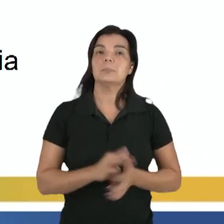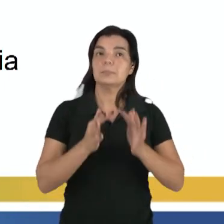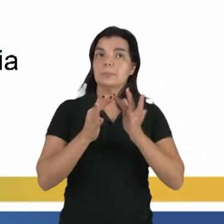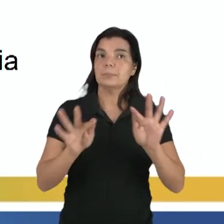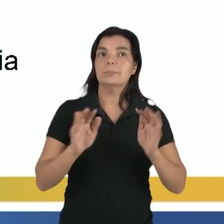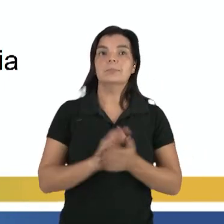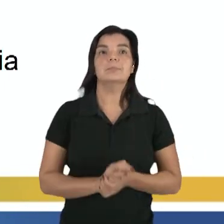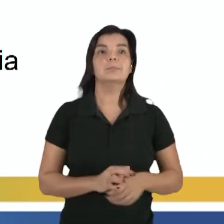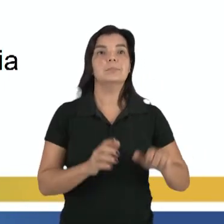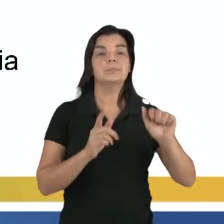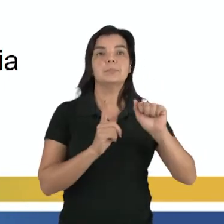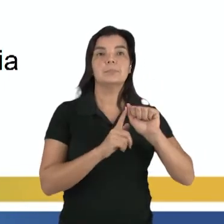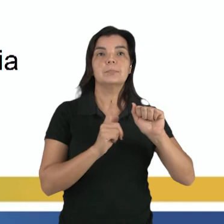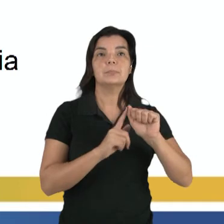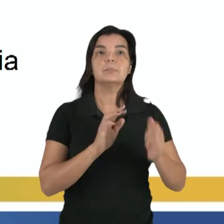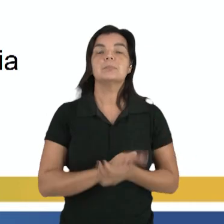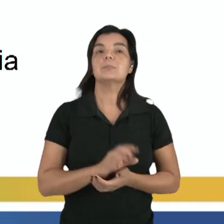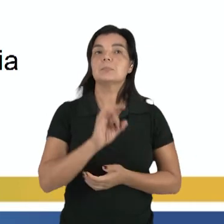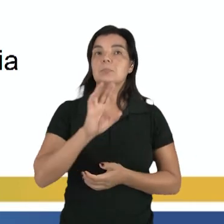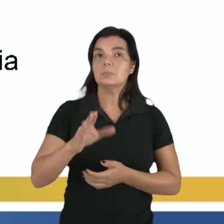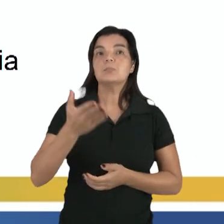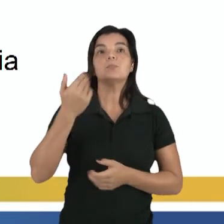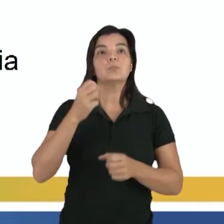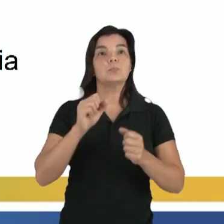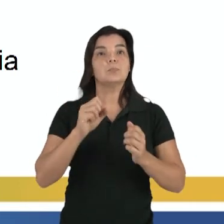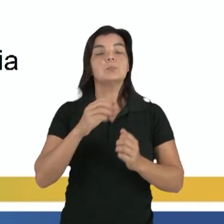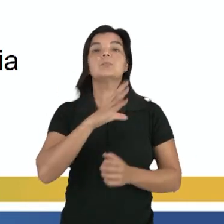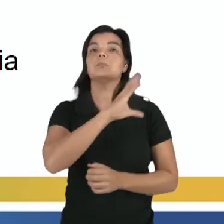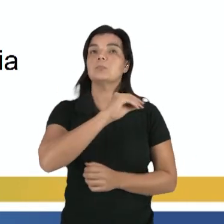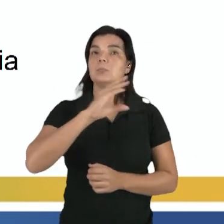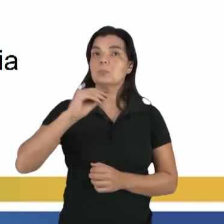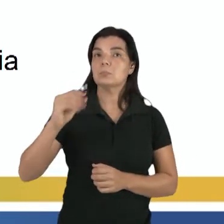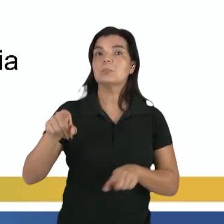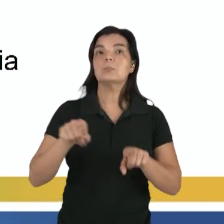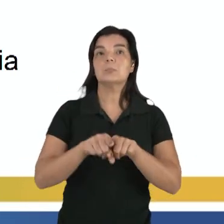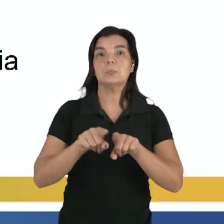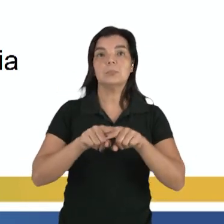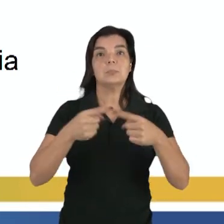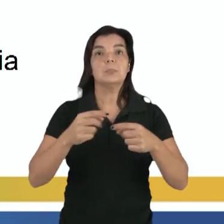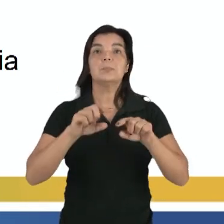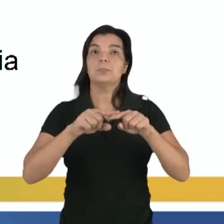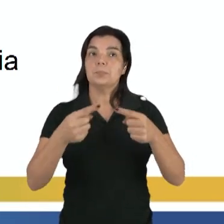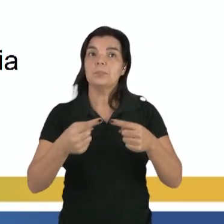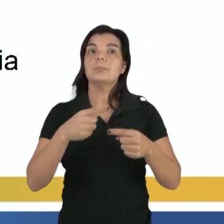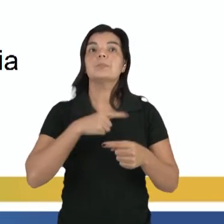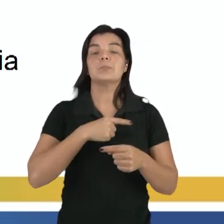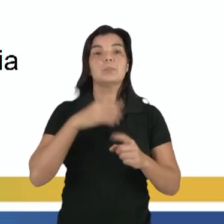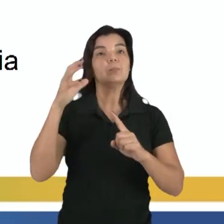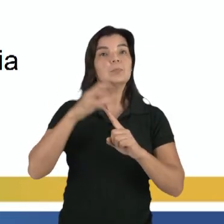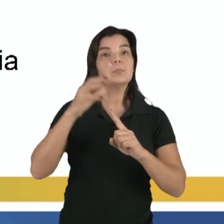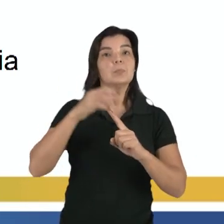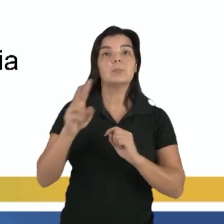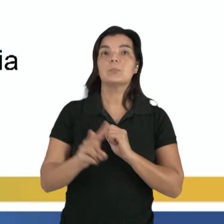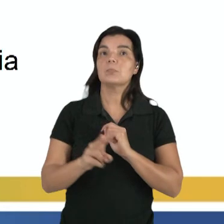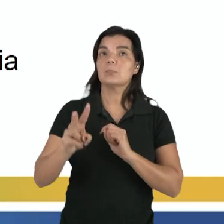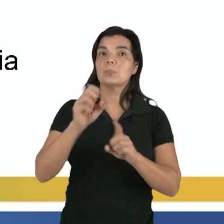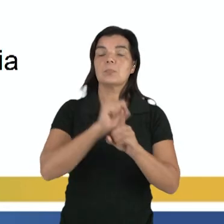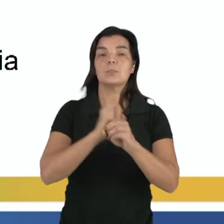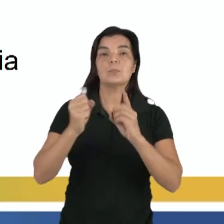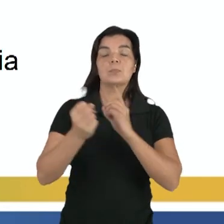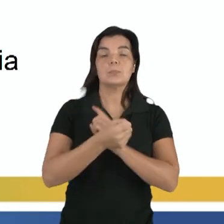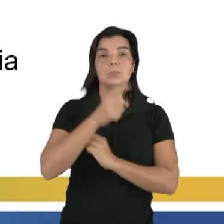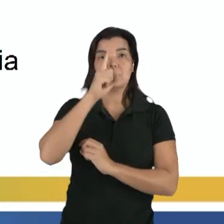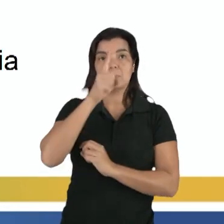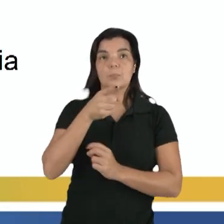a coerência da frase. Cada época tem os adolescentes que merecem, pois estes são